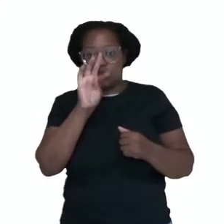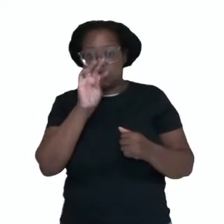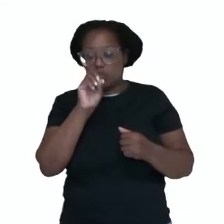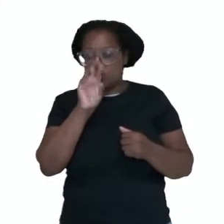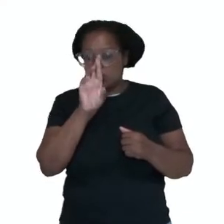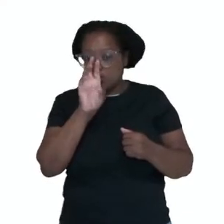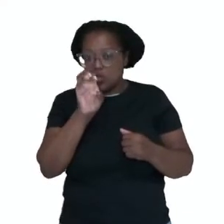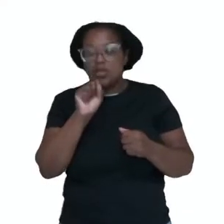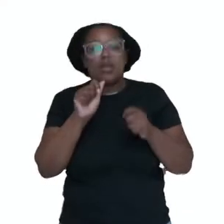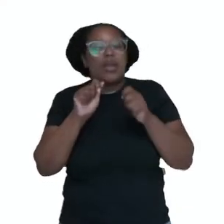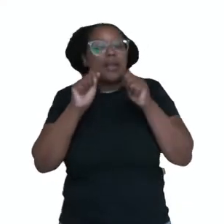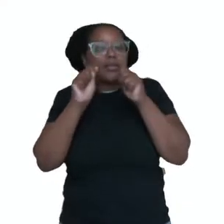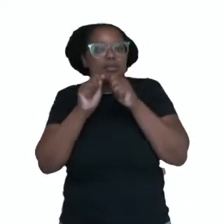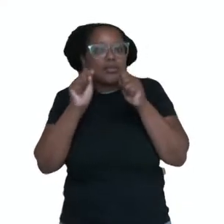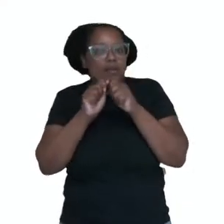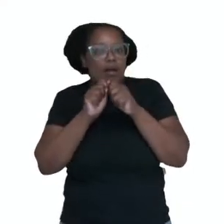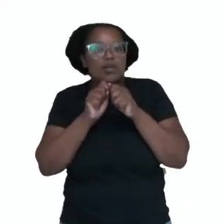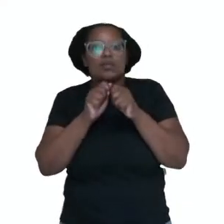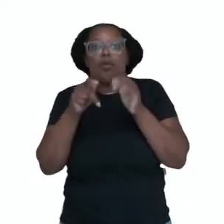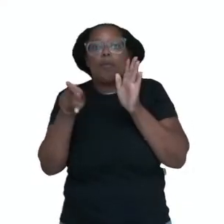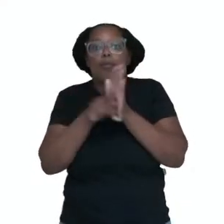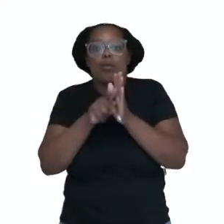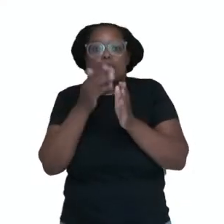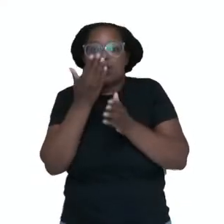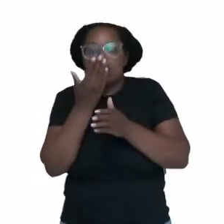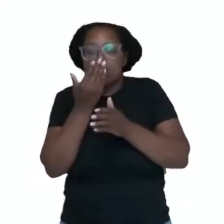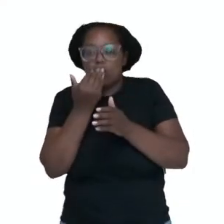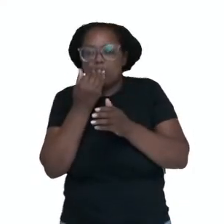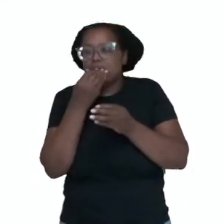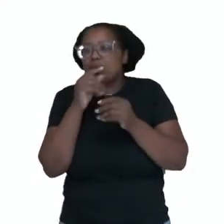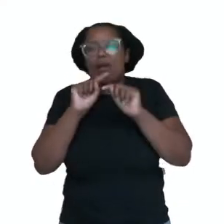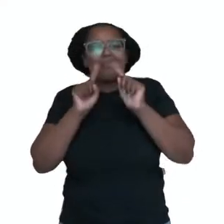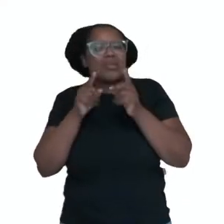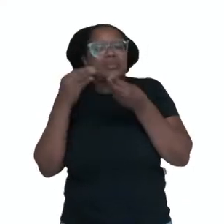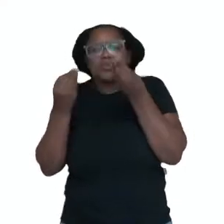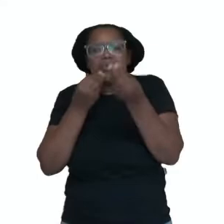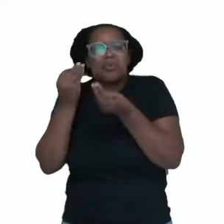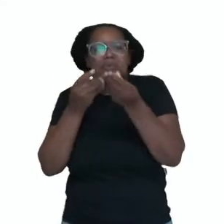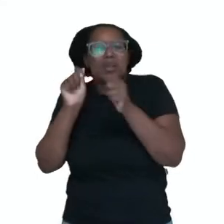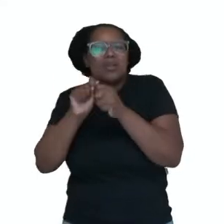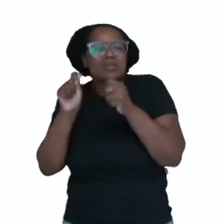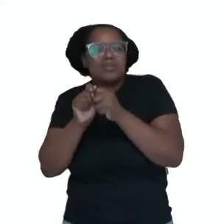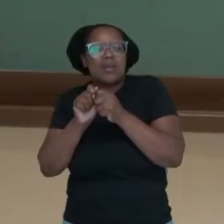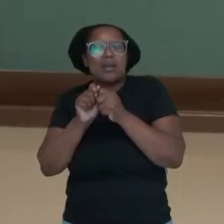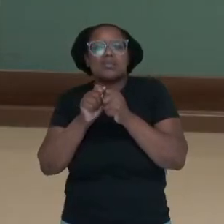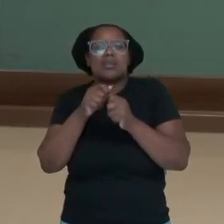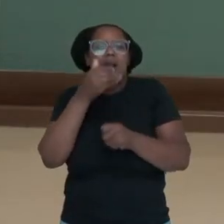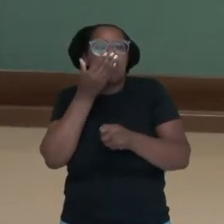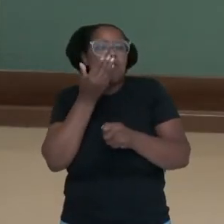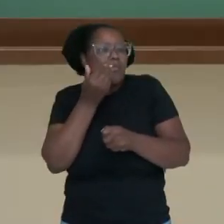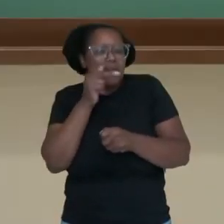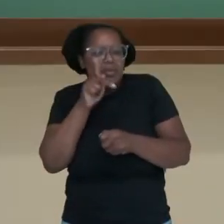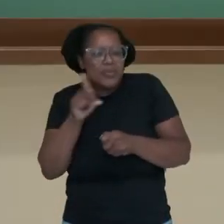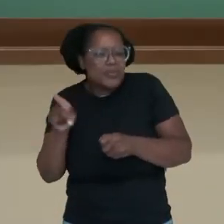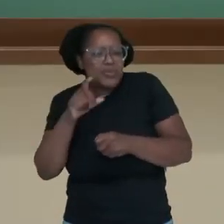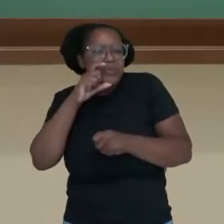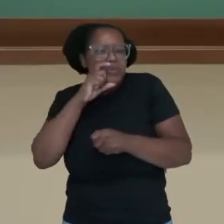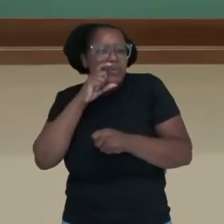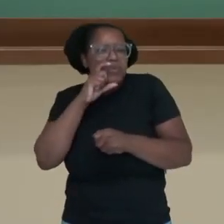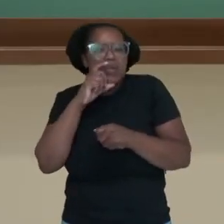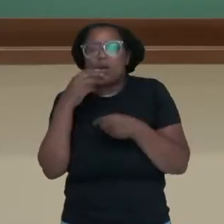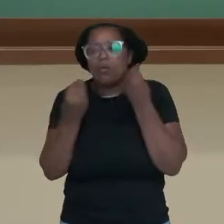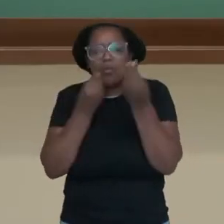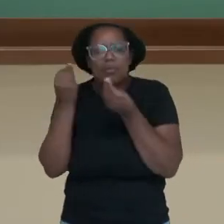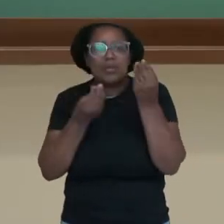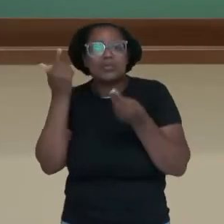que fabricam o seu próprio alimento. Mas como que eles fazem isso, Fabiano? Me conta. Como que eles conseguem? Eles